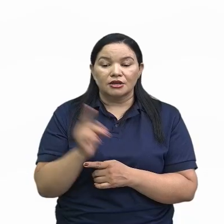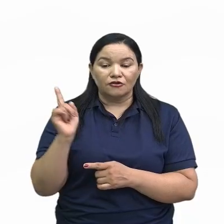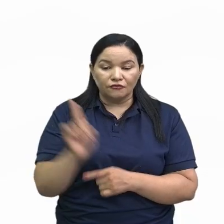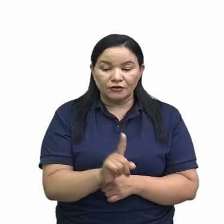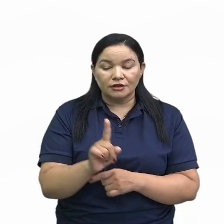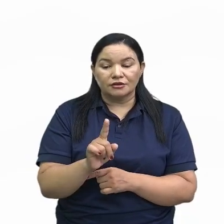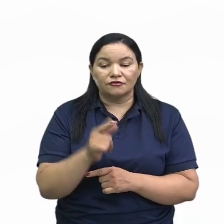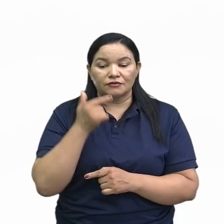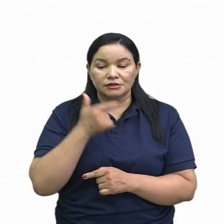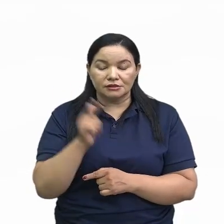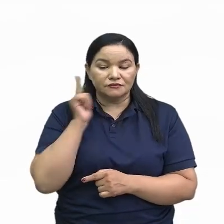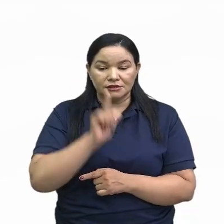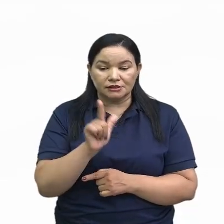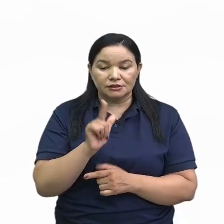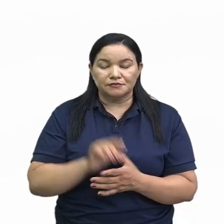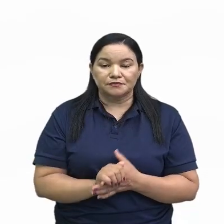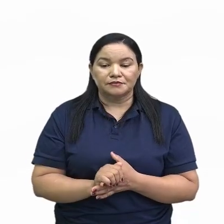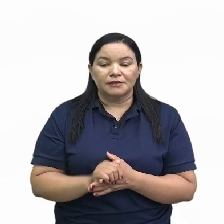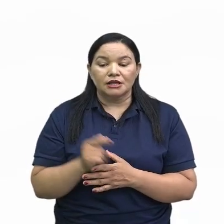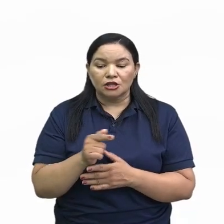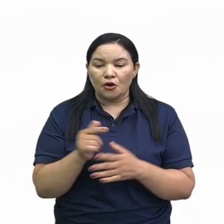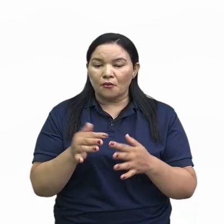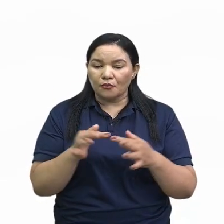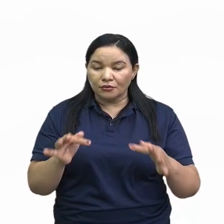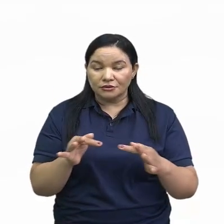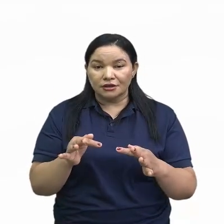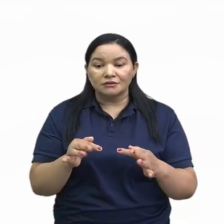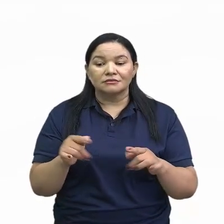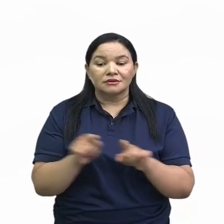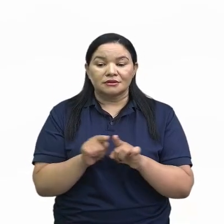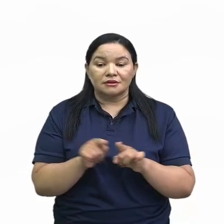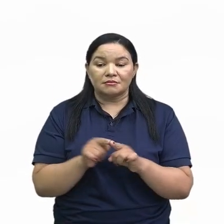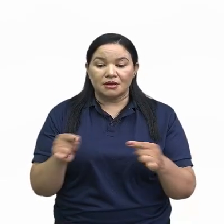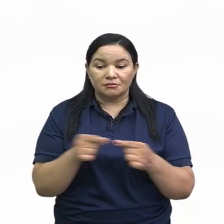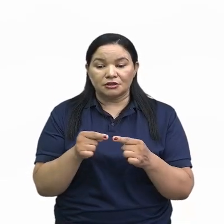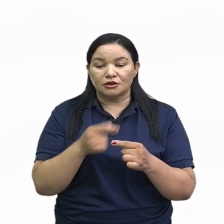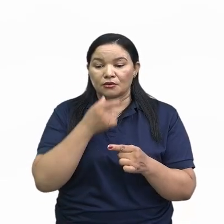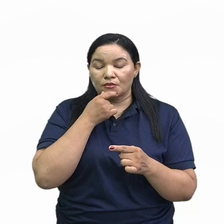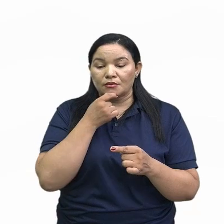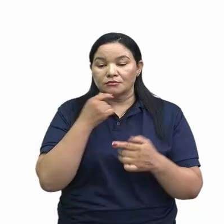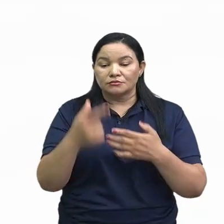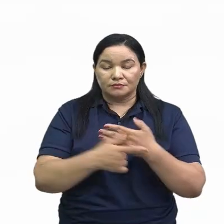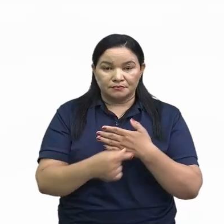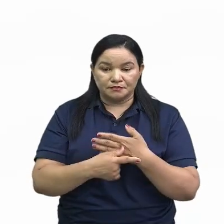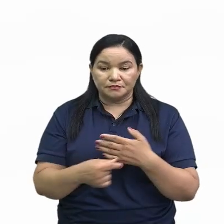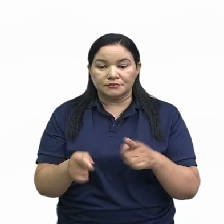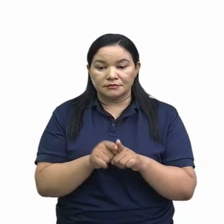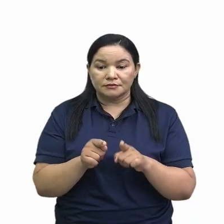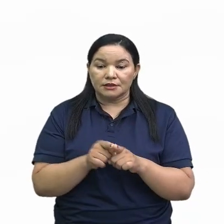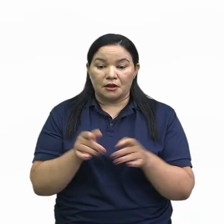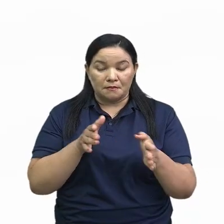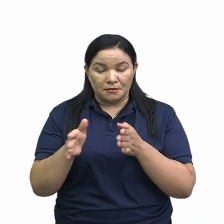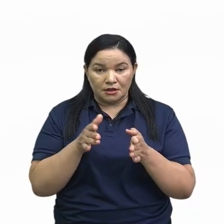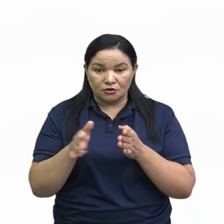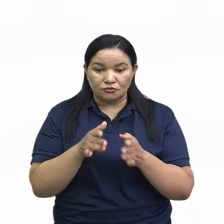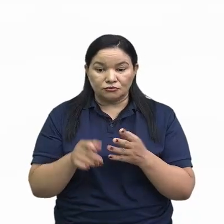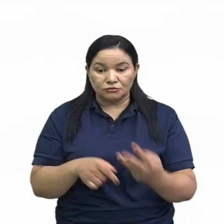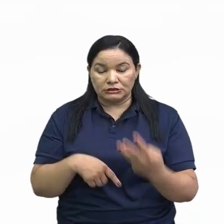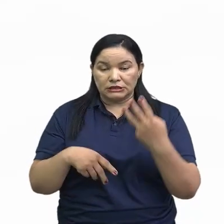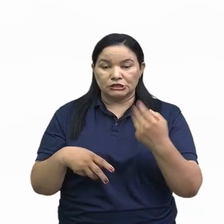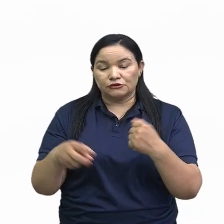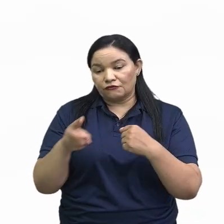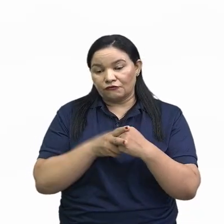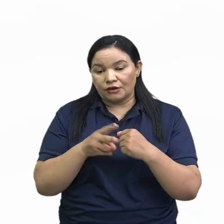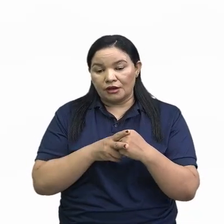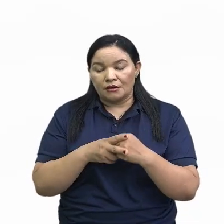Então, temos aí essa frase, esse enunciado, essa oração de Júlio César, certo? Esse período, na realidade, temos 3 verbos aí,